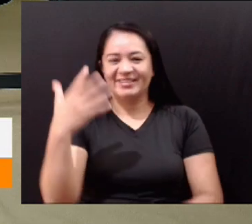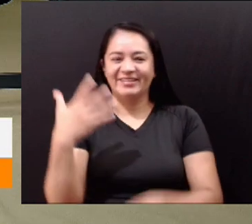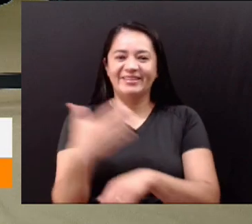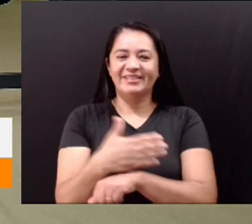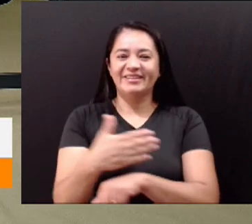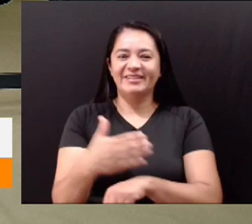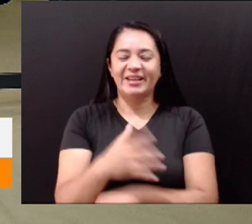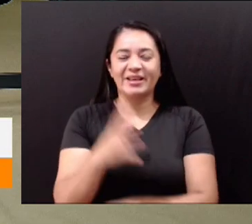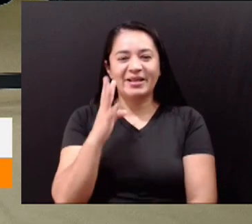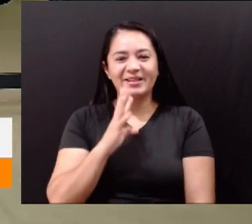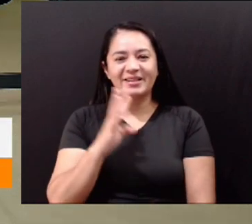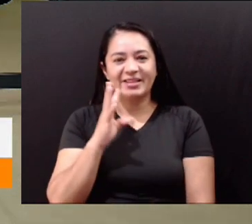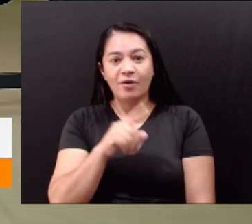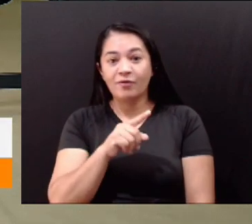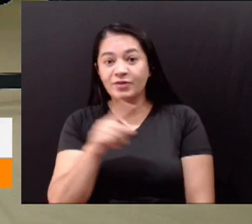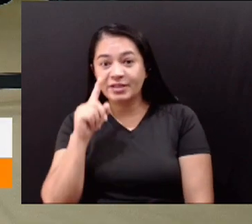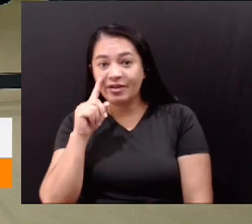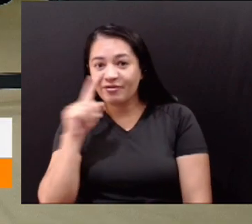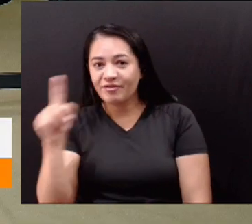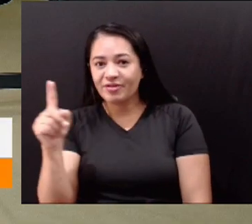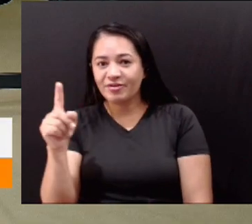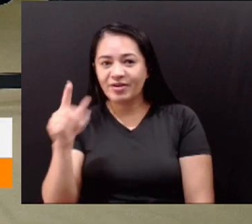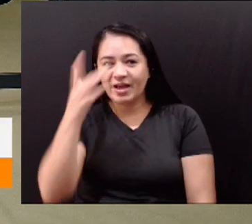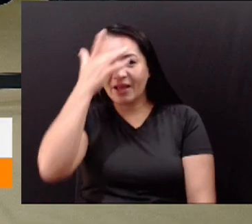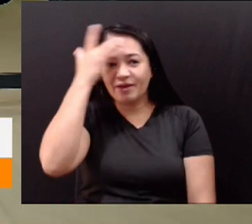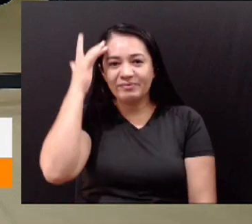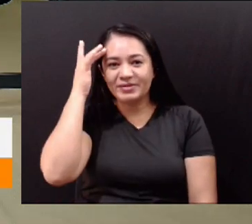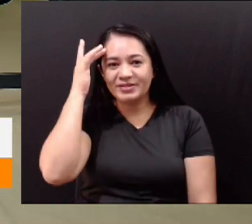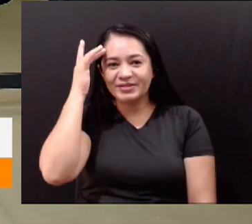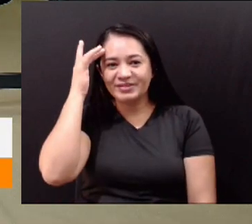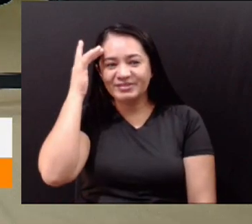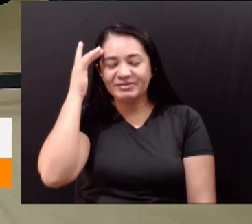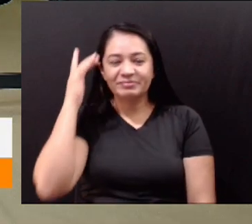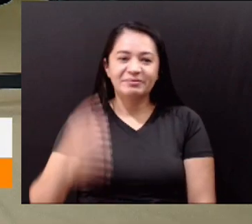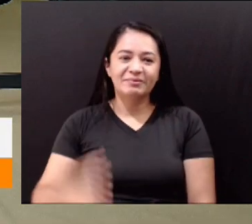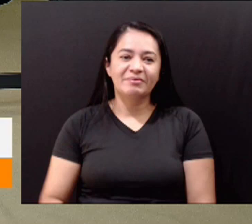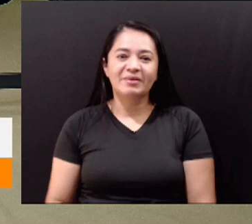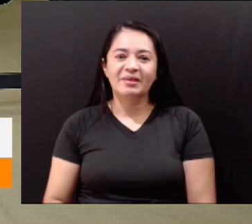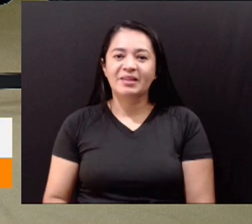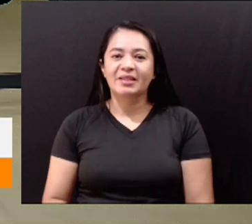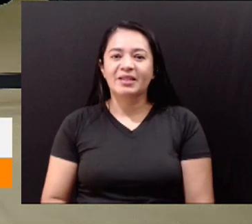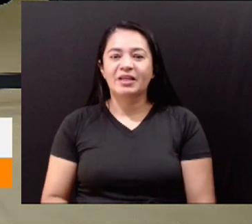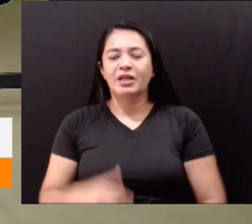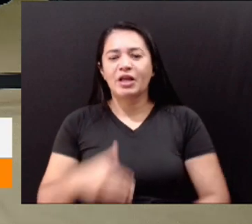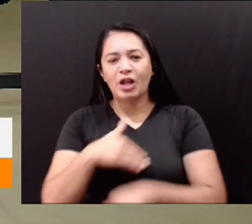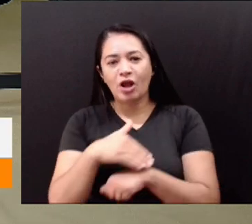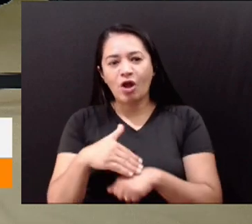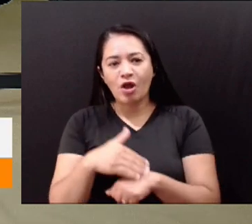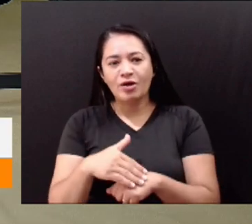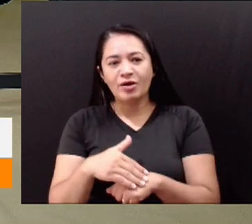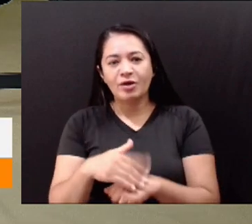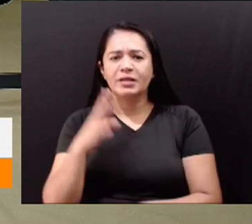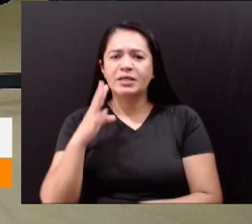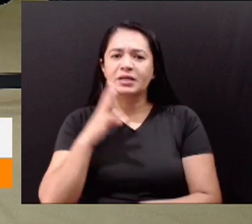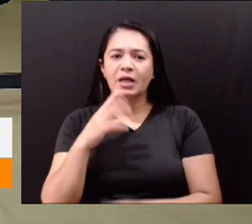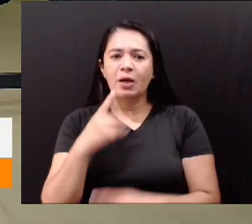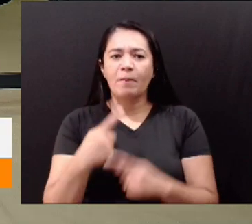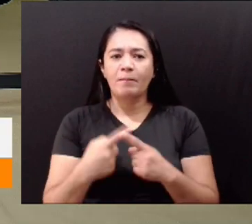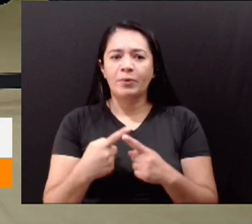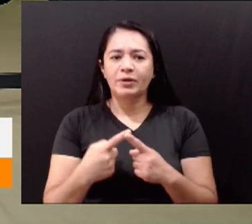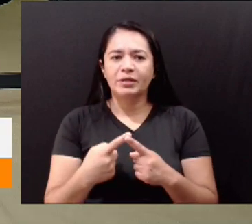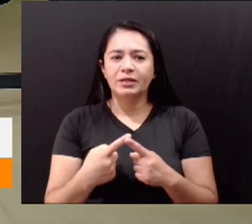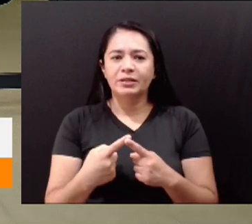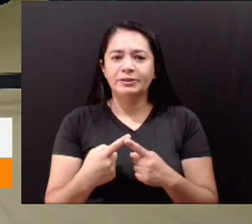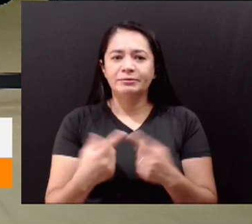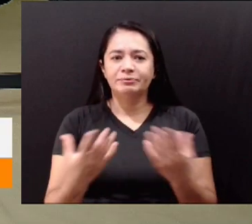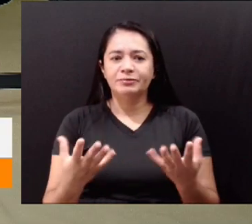viu as pessoas, né? Você viu, Denise, as pessoas que o André conversou? E que legal, porque todas as